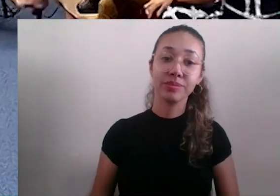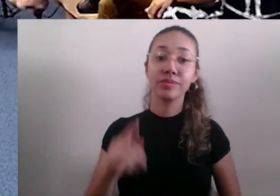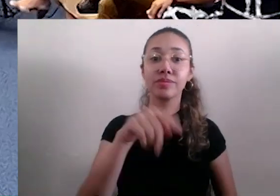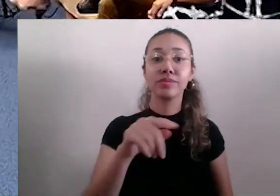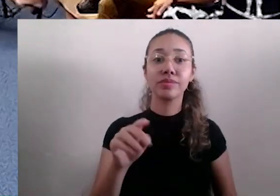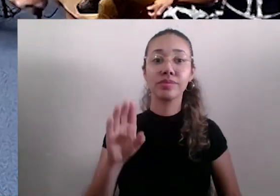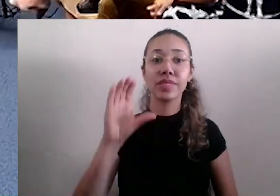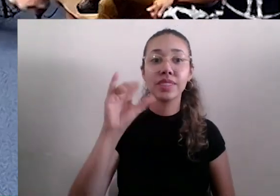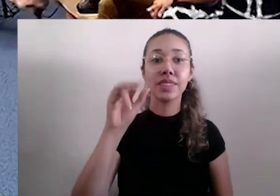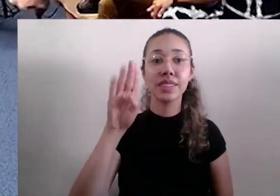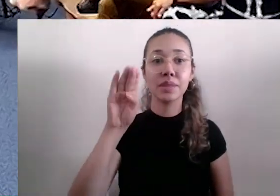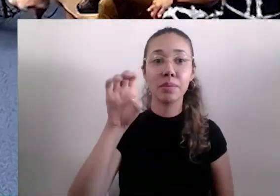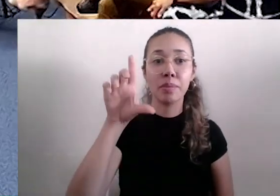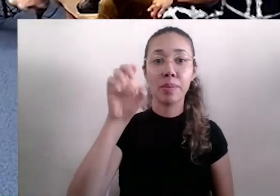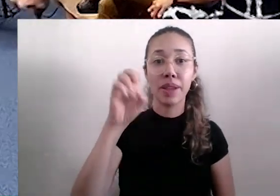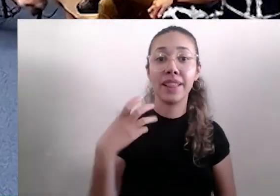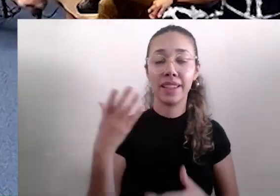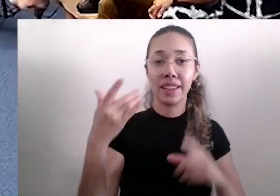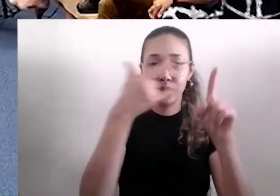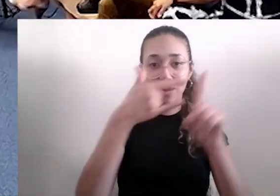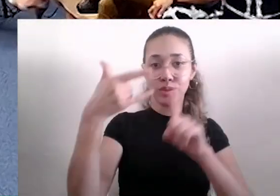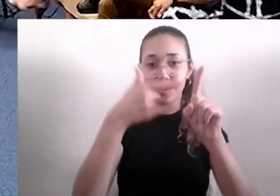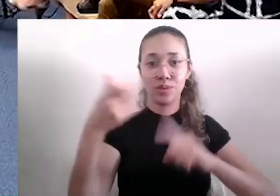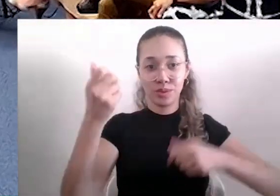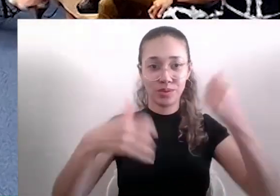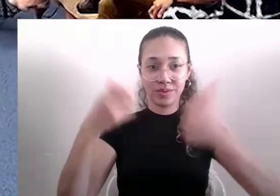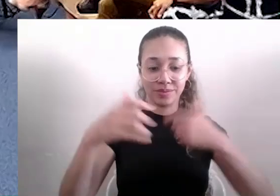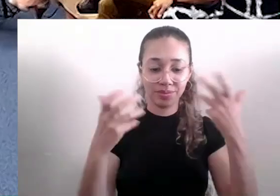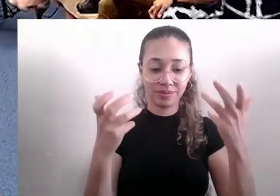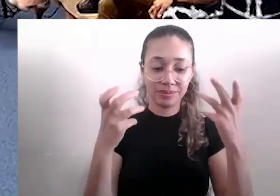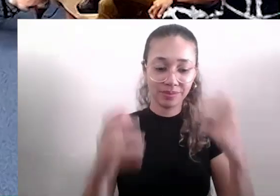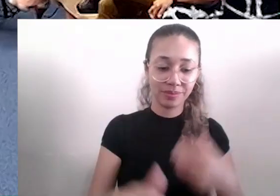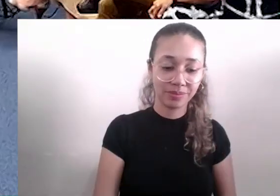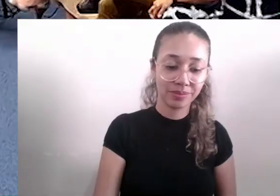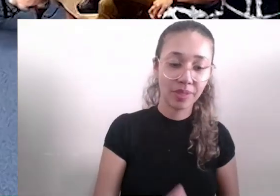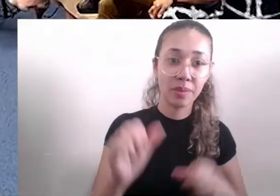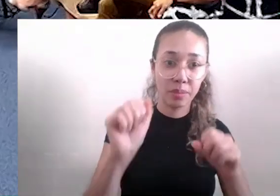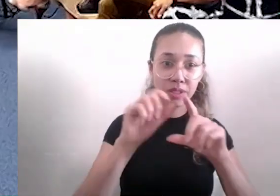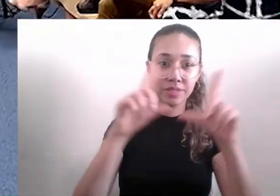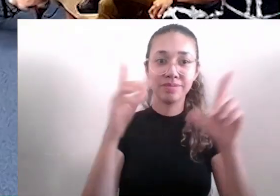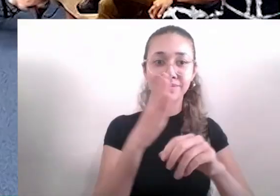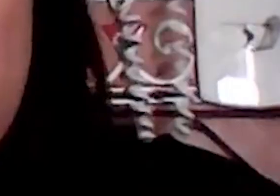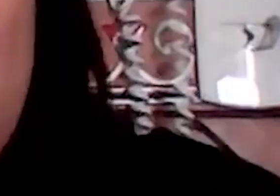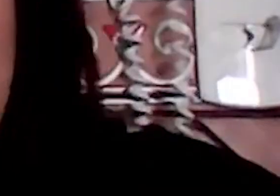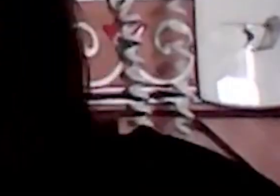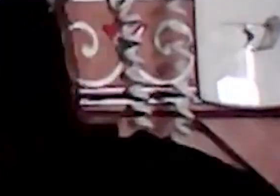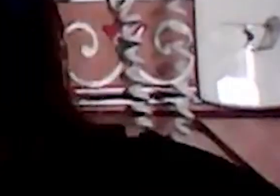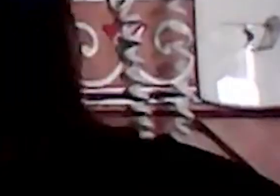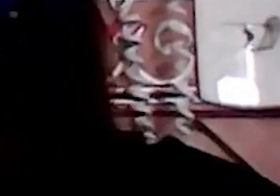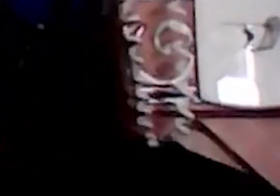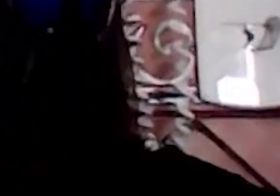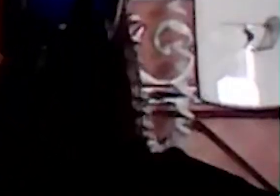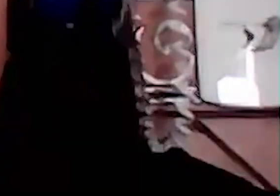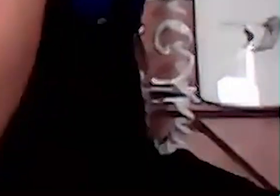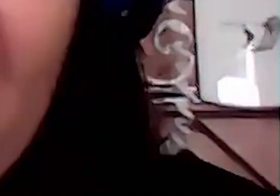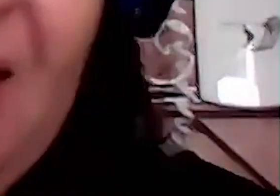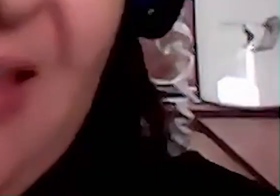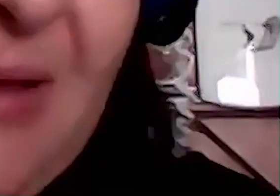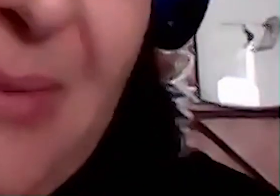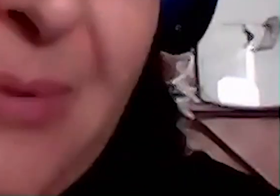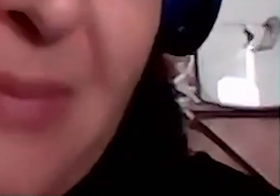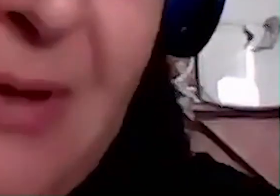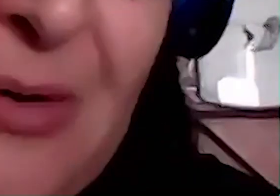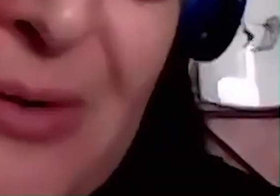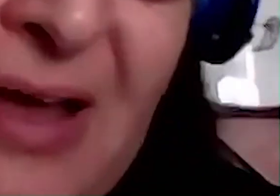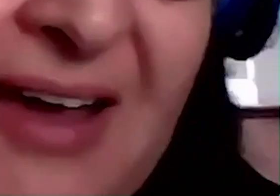mão vou passar a palavra aí depois a gente passa aqui pode abrir o microfone Ah obrigada eh